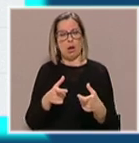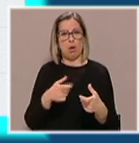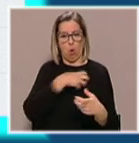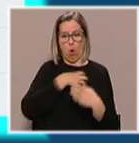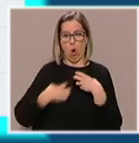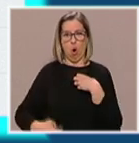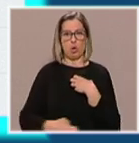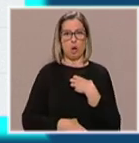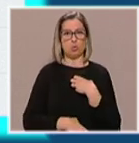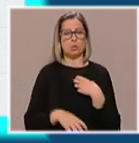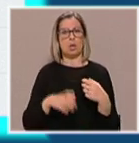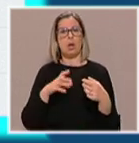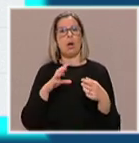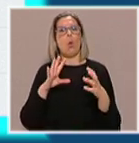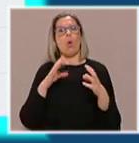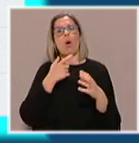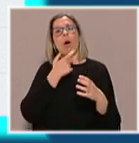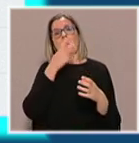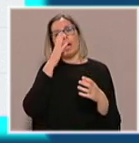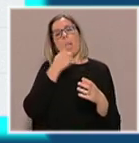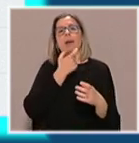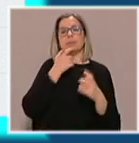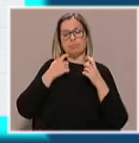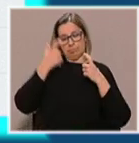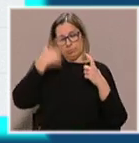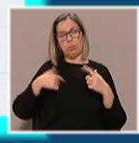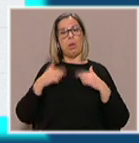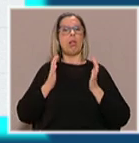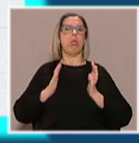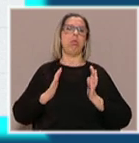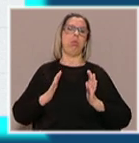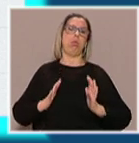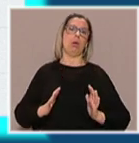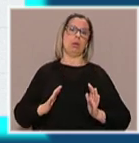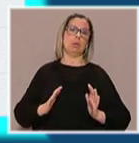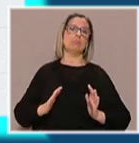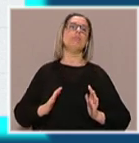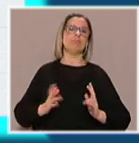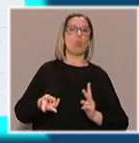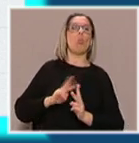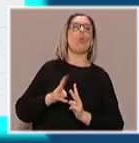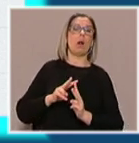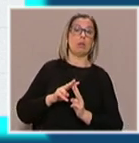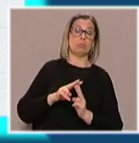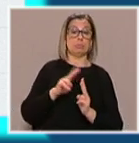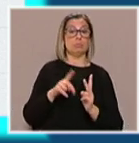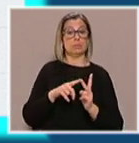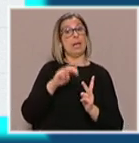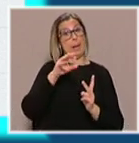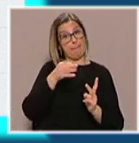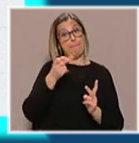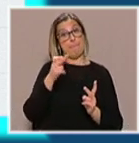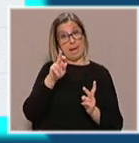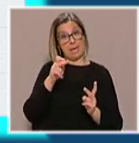está relaxado, numa fase de descanso? Agora, não será o sistema simpático, mas sim o